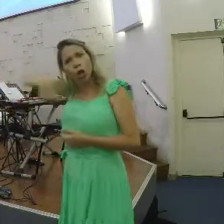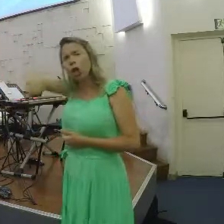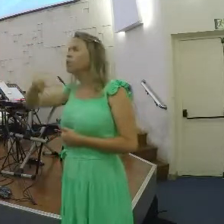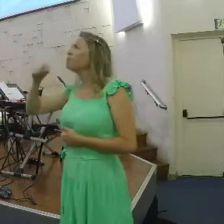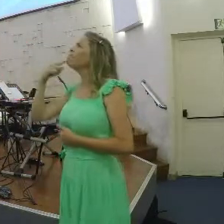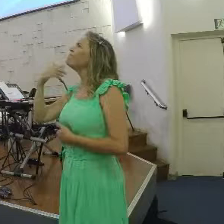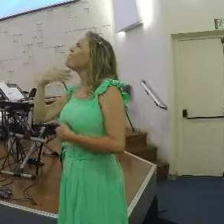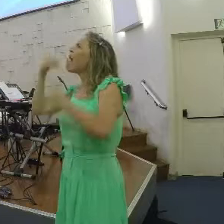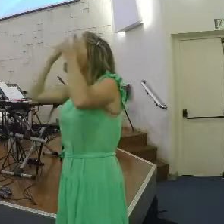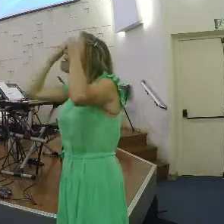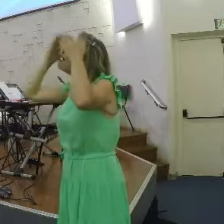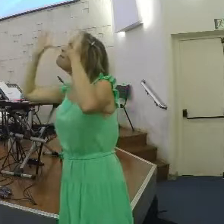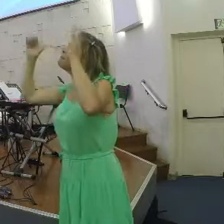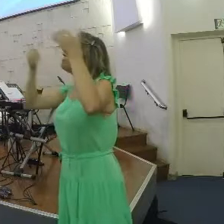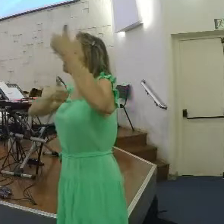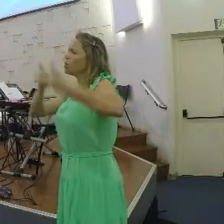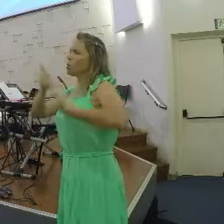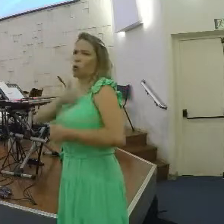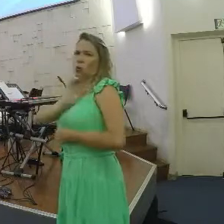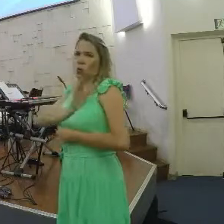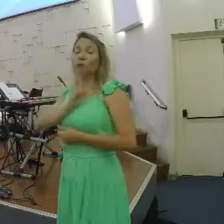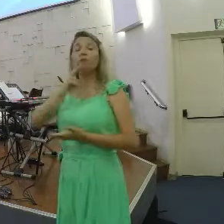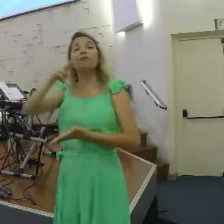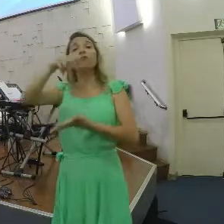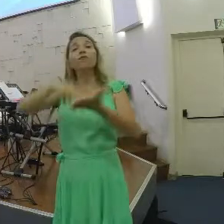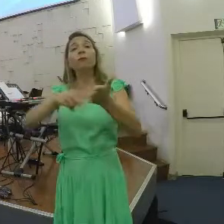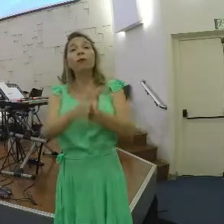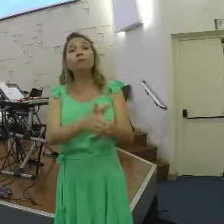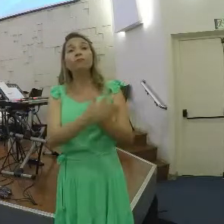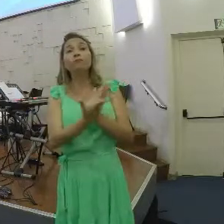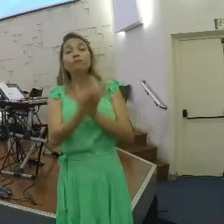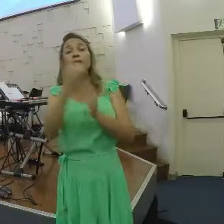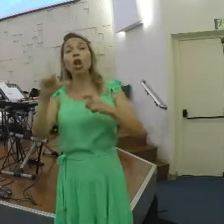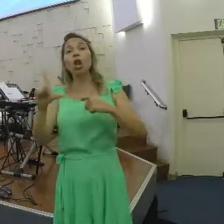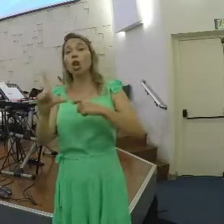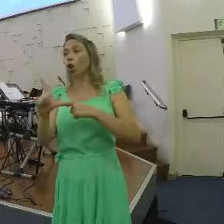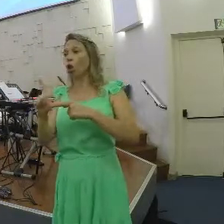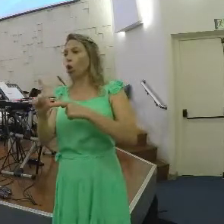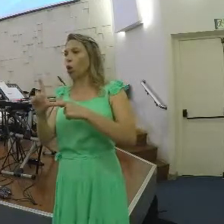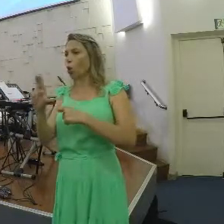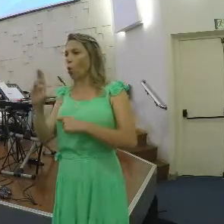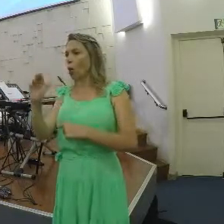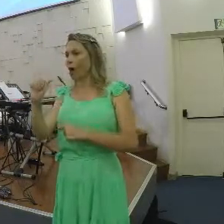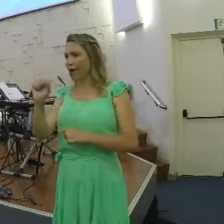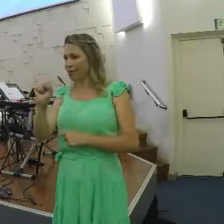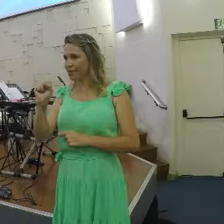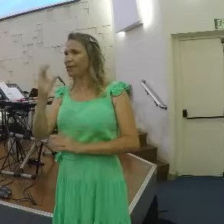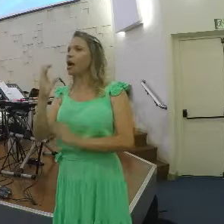pelo acesso que temos à palavra. Abram a palavra de Deus em Lucas, no capítulo 8.